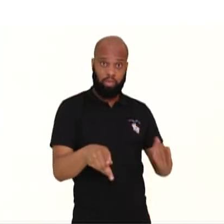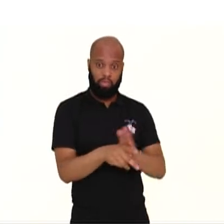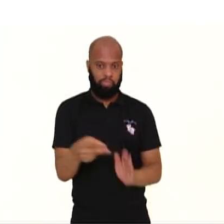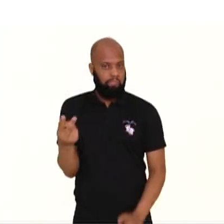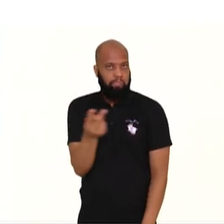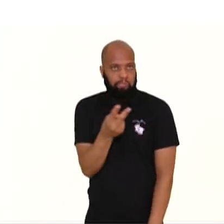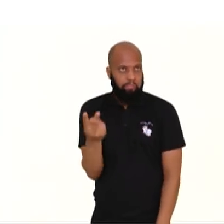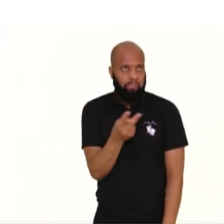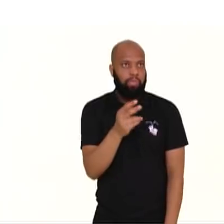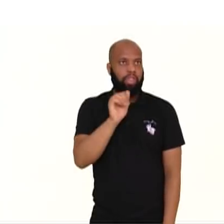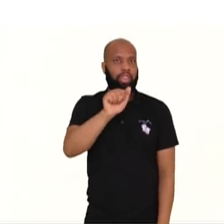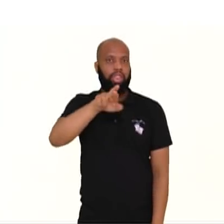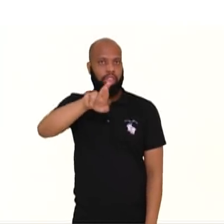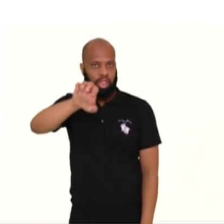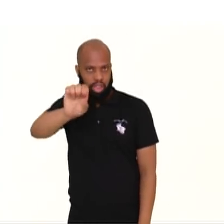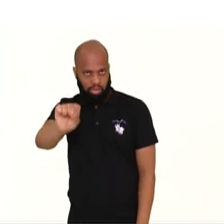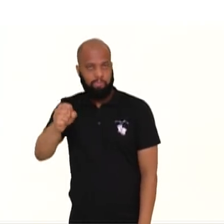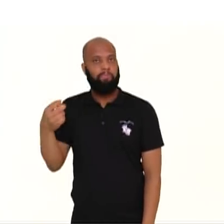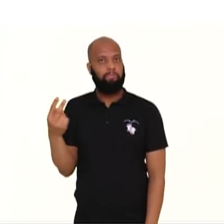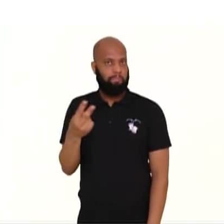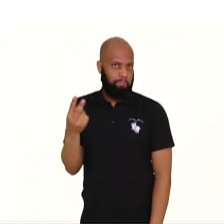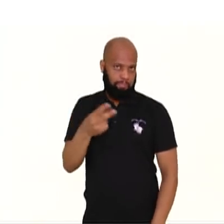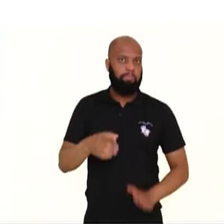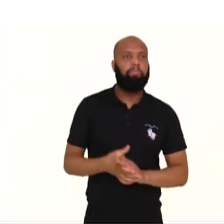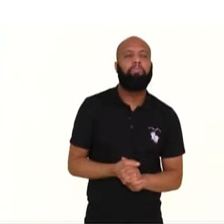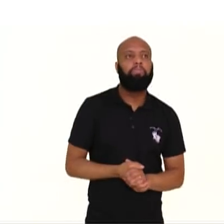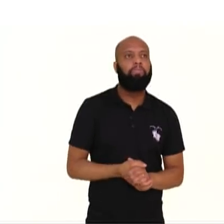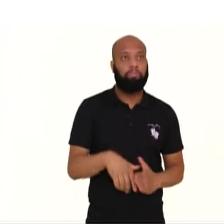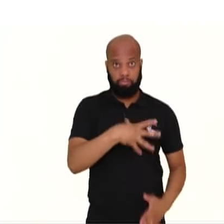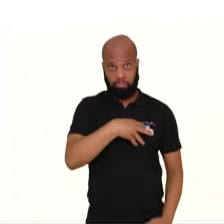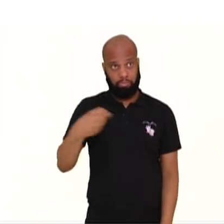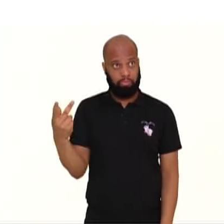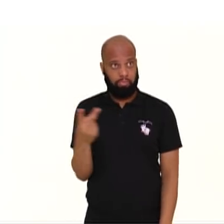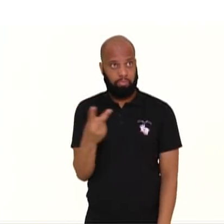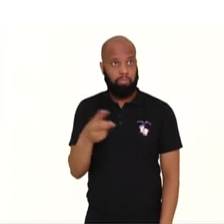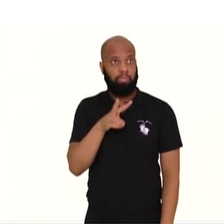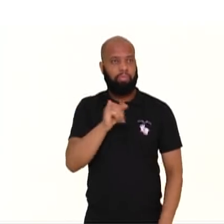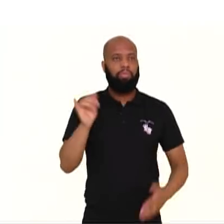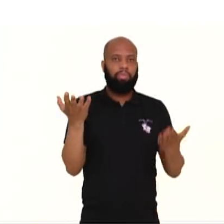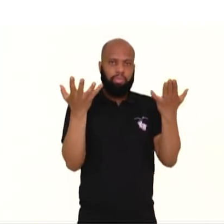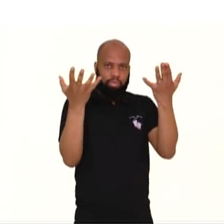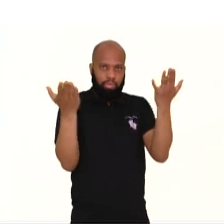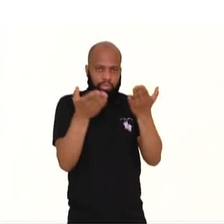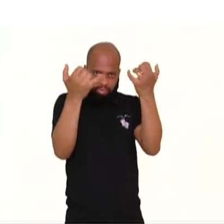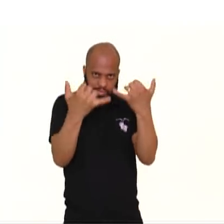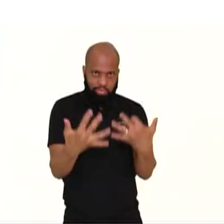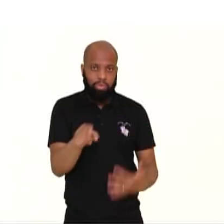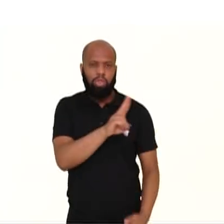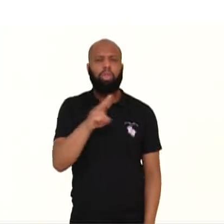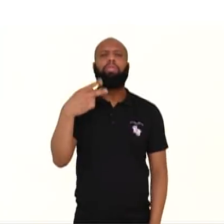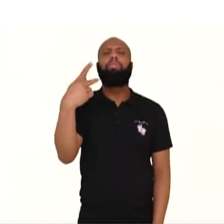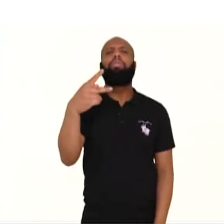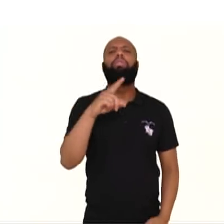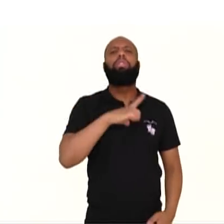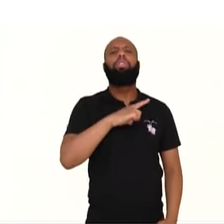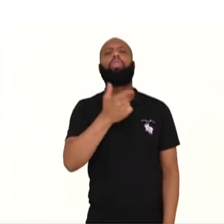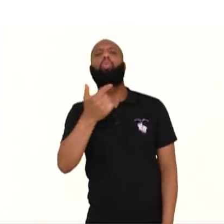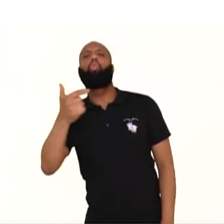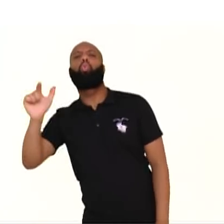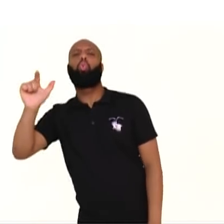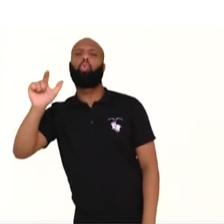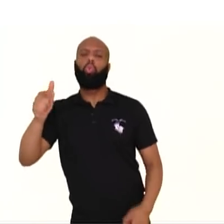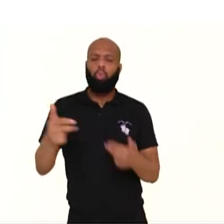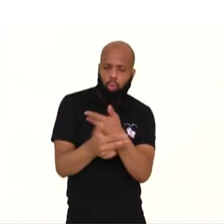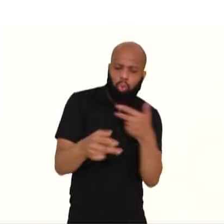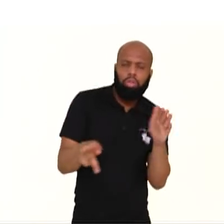de Hera, chamado Ares, e nós vamos comentar um pouquinho sobre ele. O nome dele deu origem a alguns outros aspectos